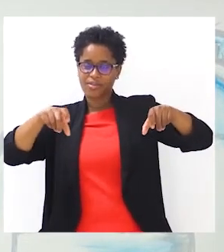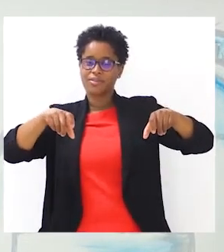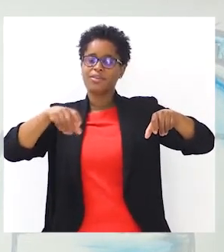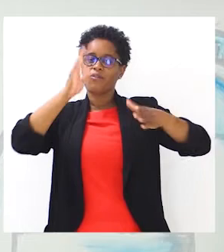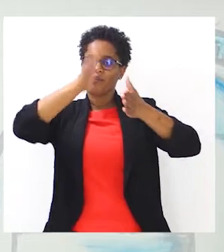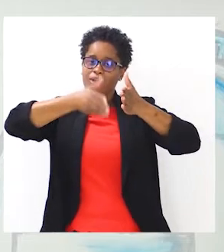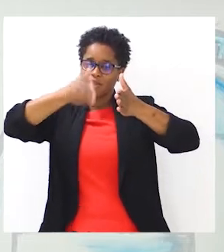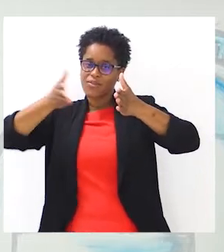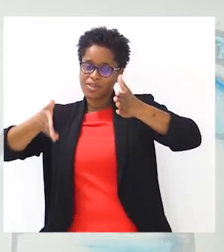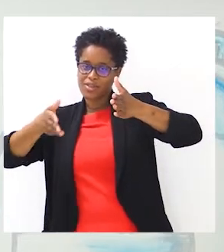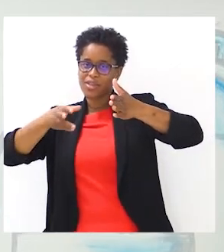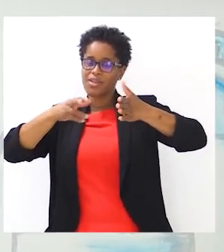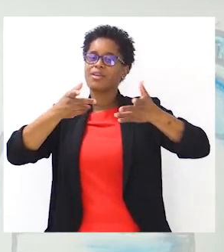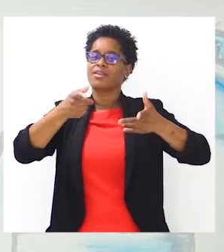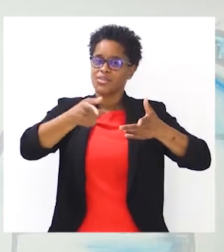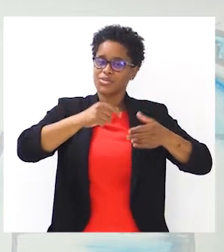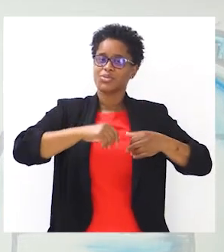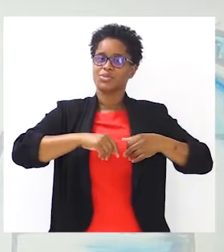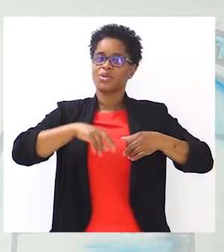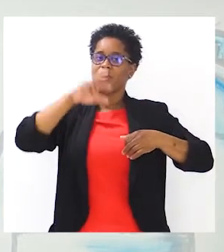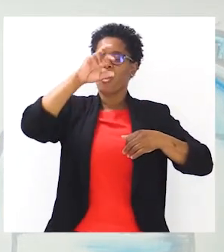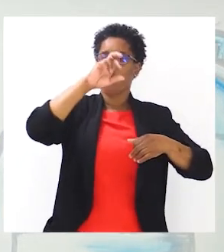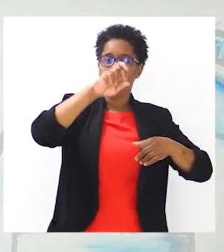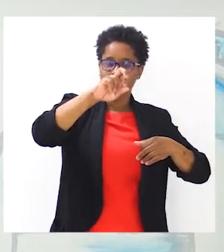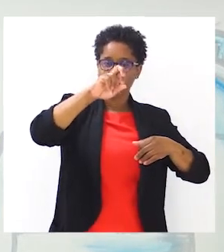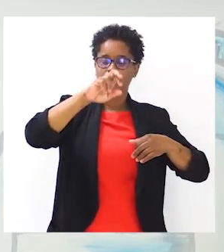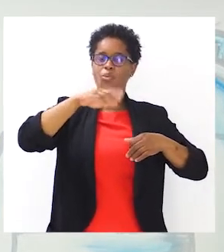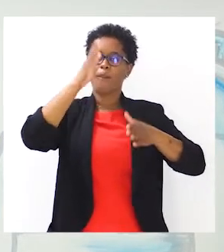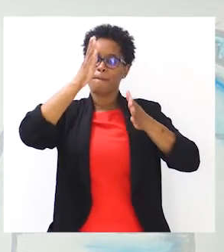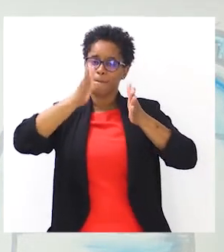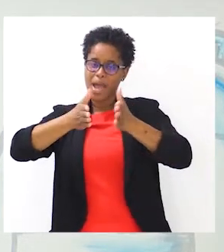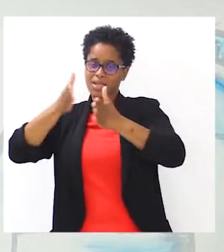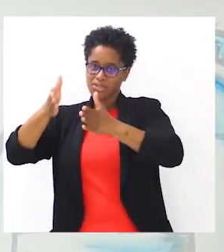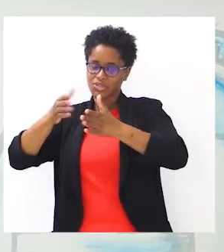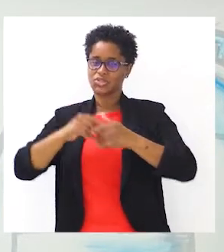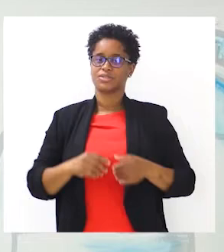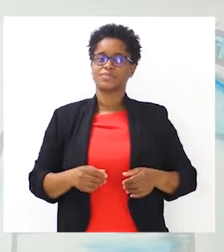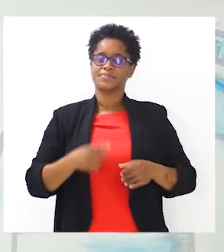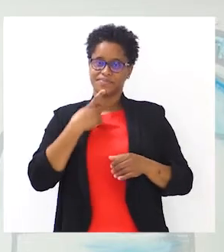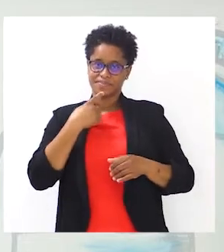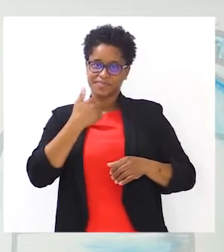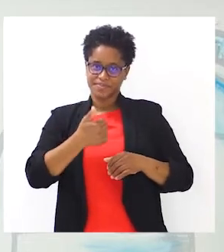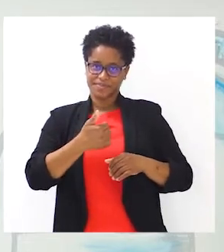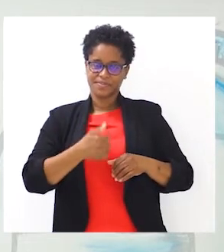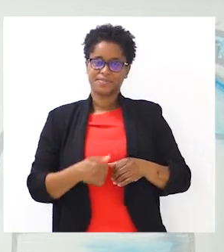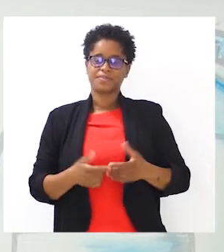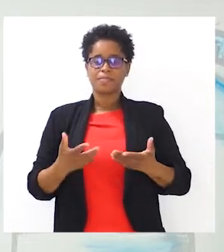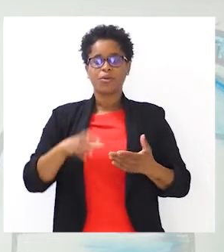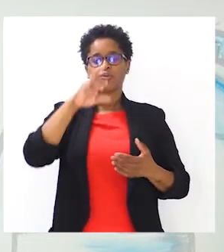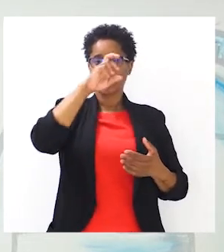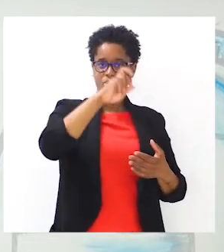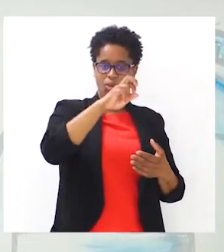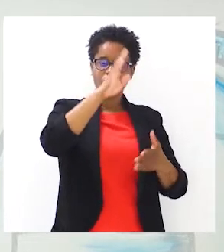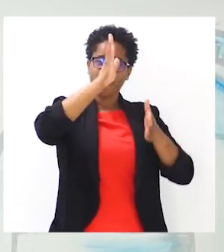foi dividida, isso mesmo, em 8 partes. não é? Das